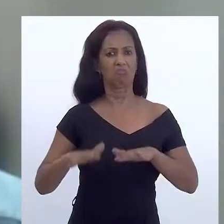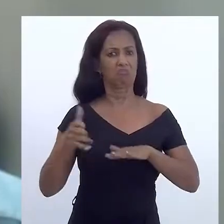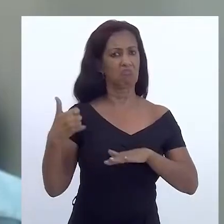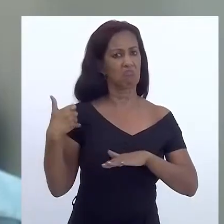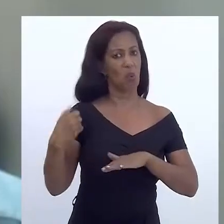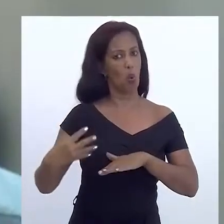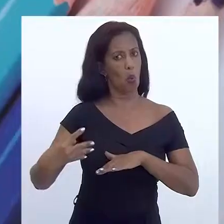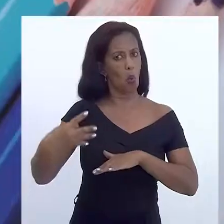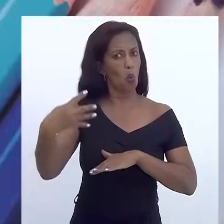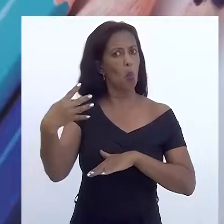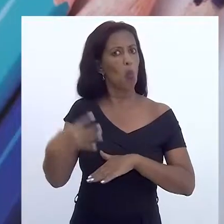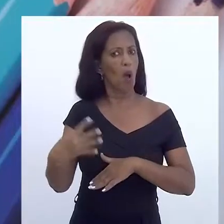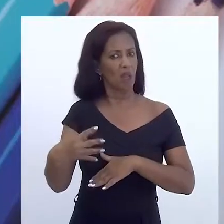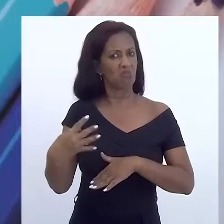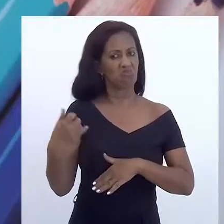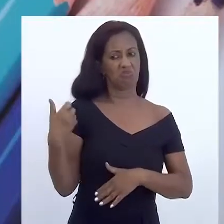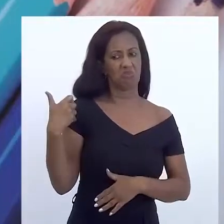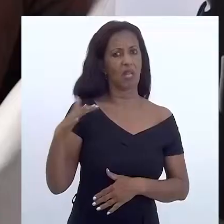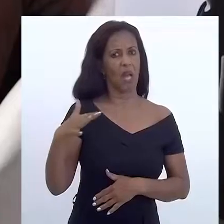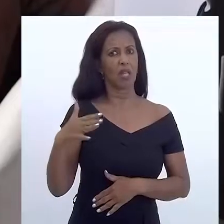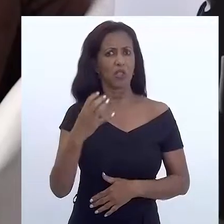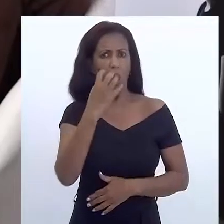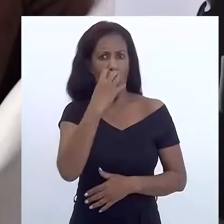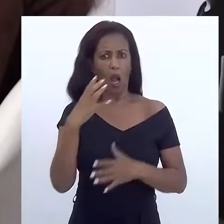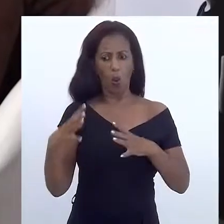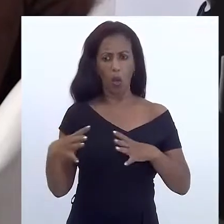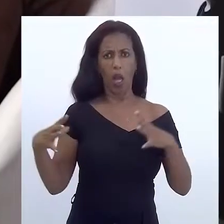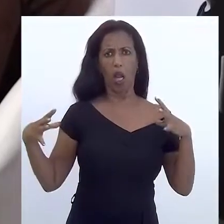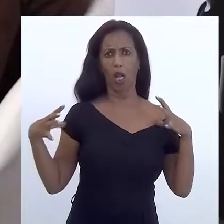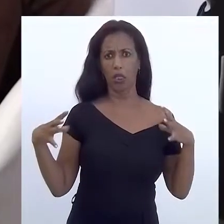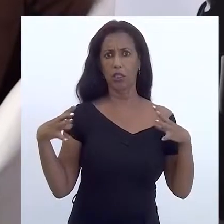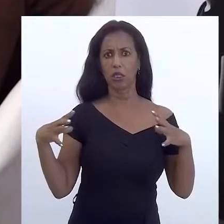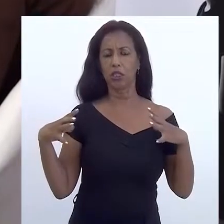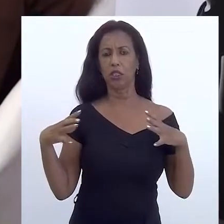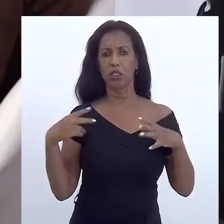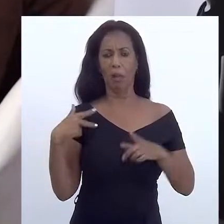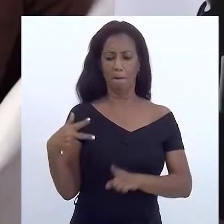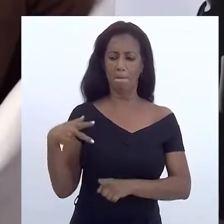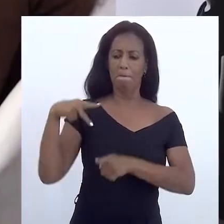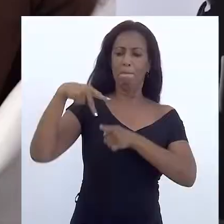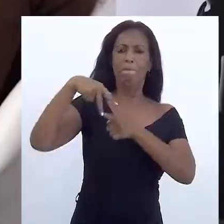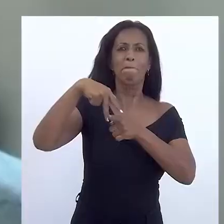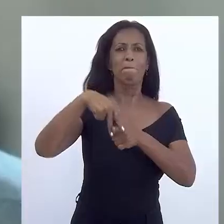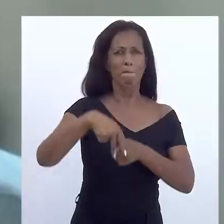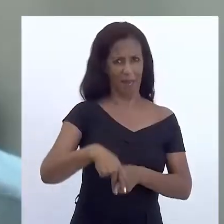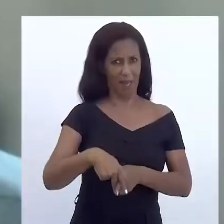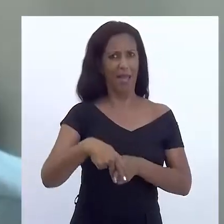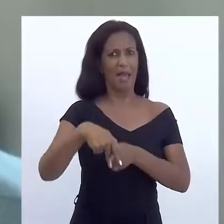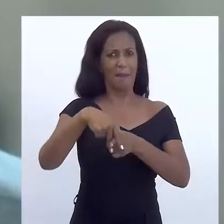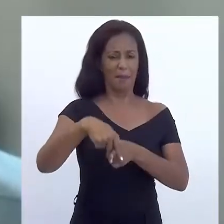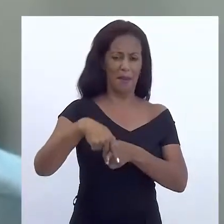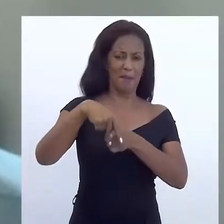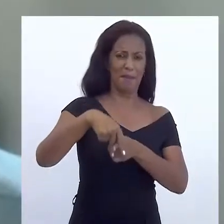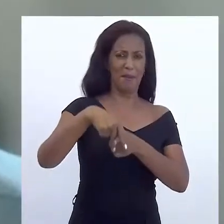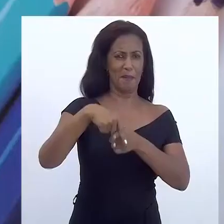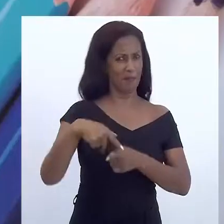idade. Nossa, meu irmão grande, montávamos... O São Bernardo é um cão grande. E a gente montava como se estivesse montando a cavalo